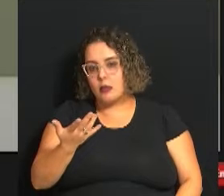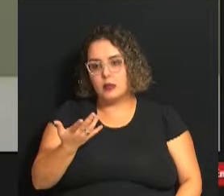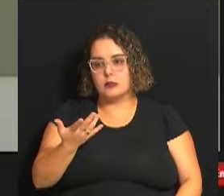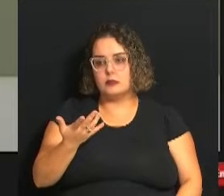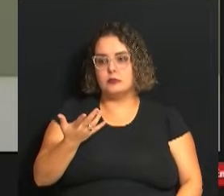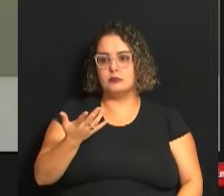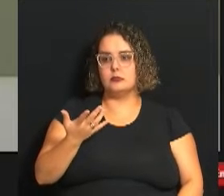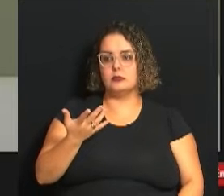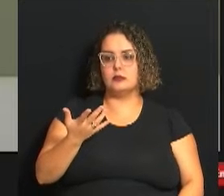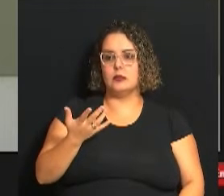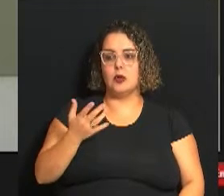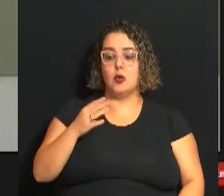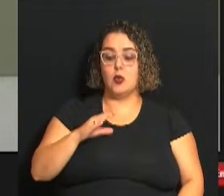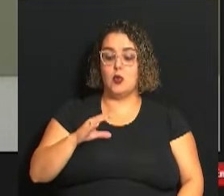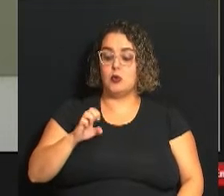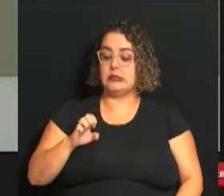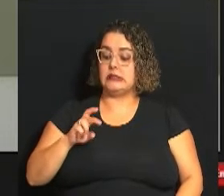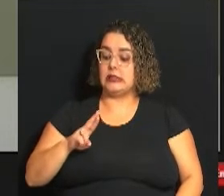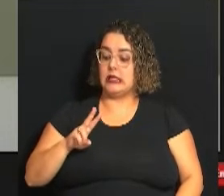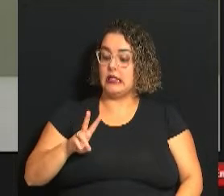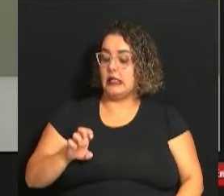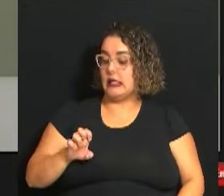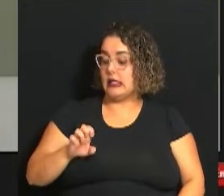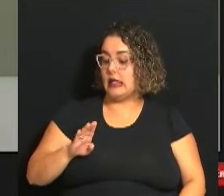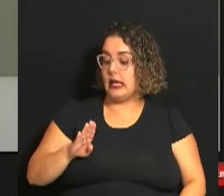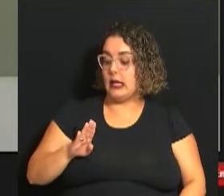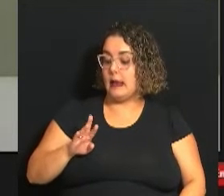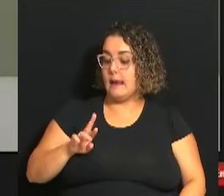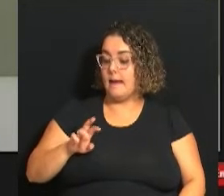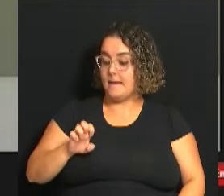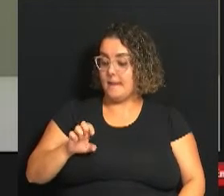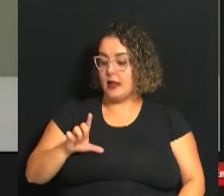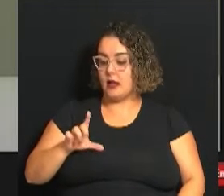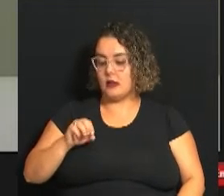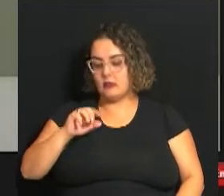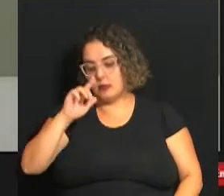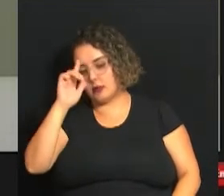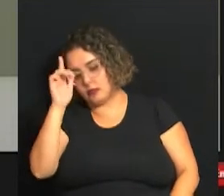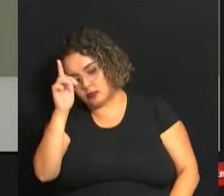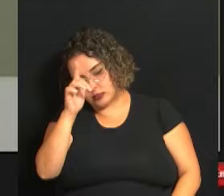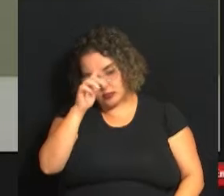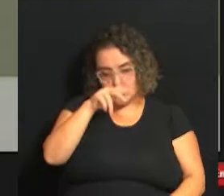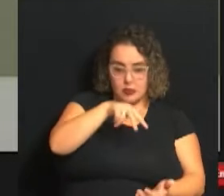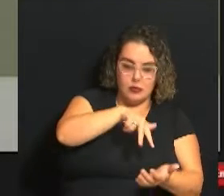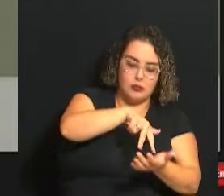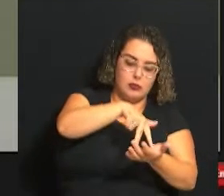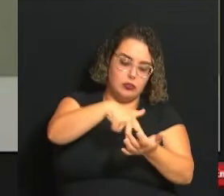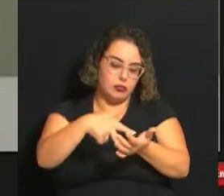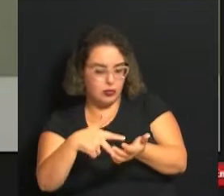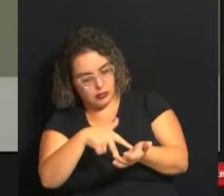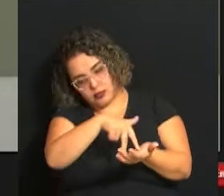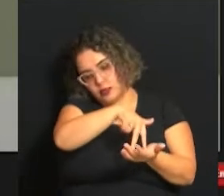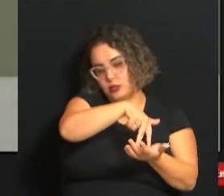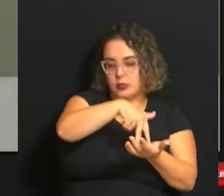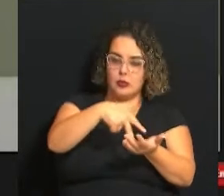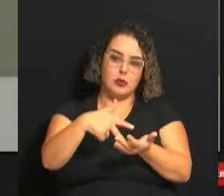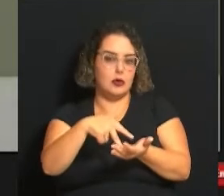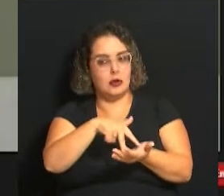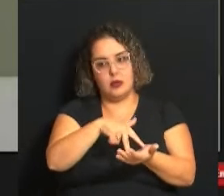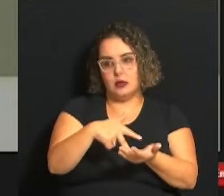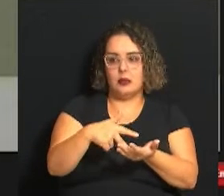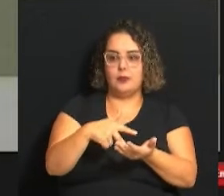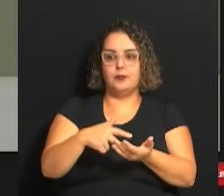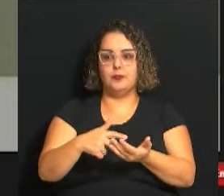no cerebelo, o paciente tem perda de equilíbrio, tontura, aqueles pacientes que têm tumor